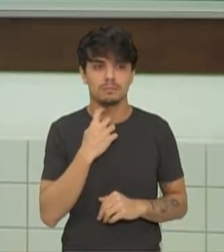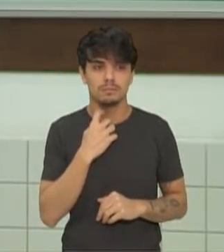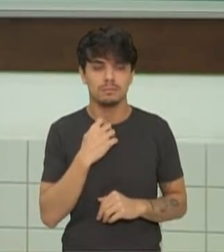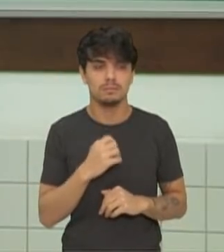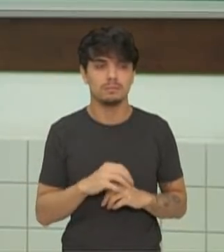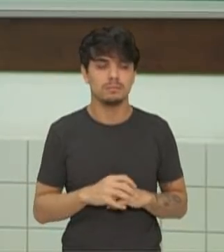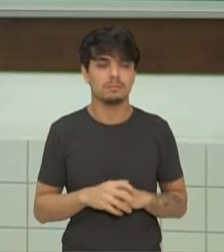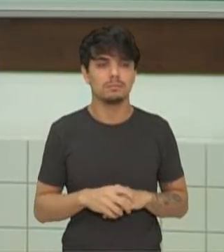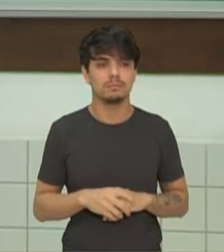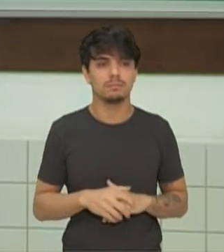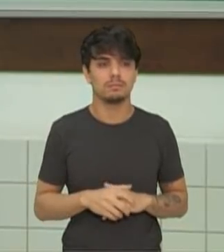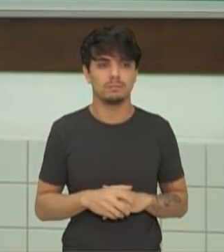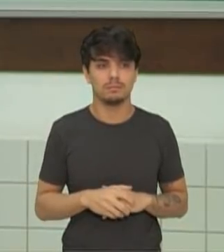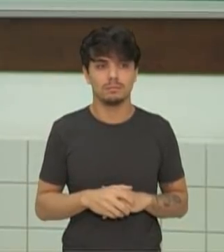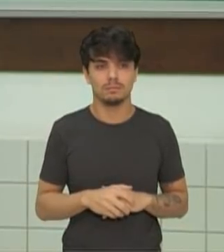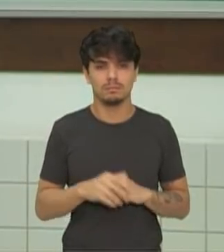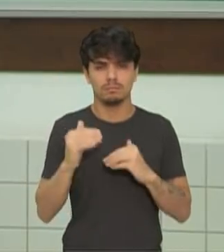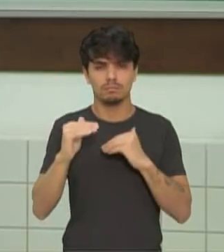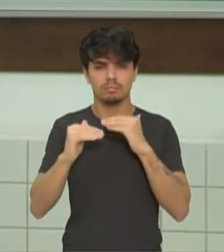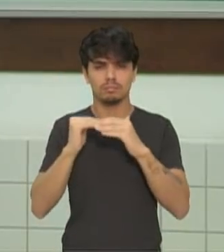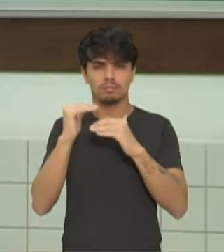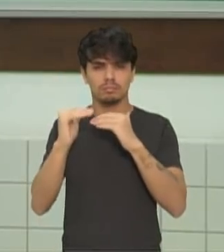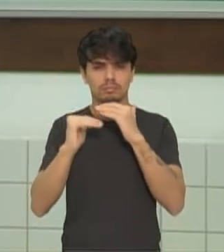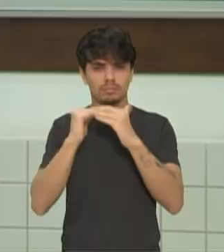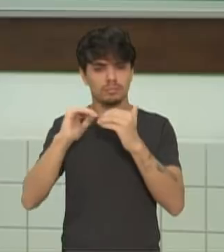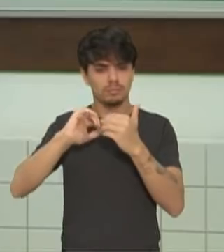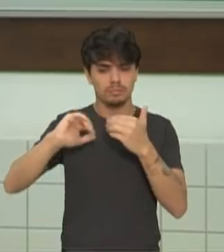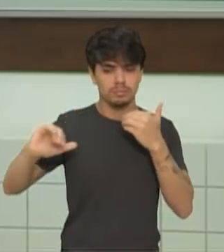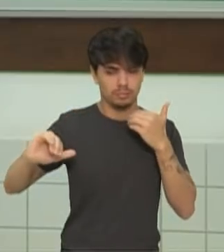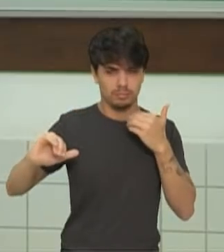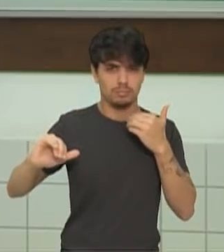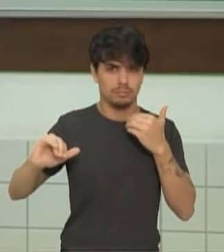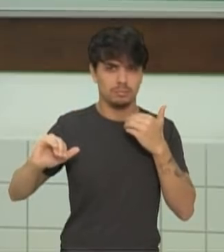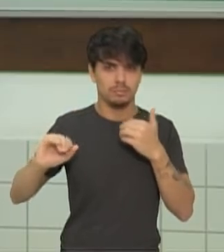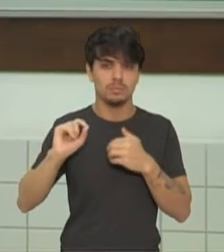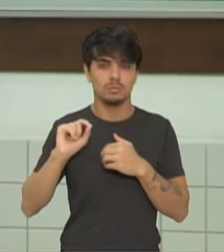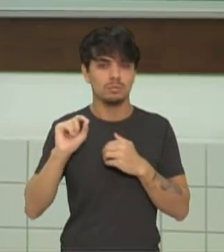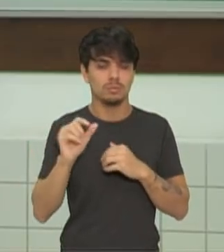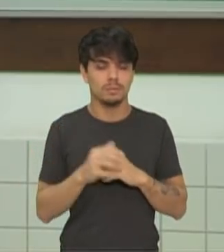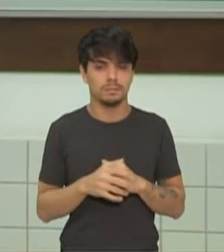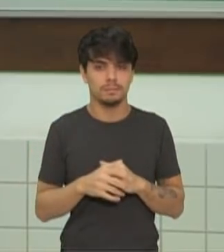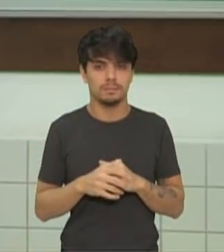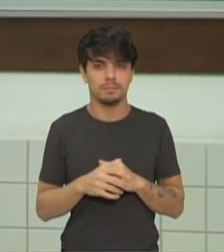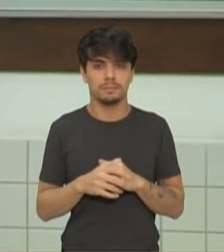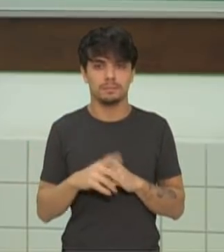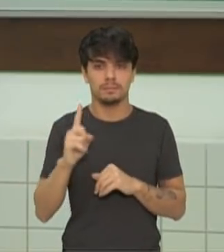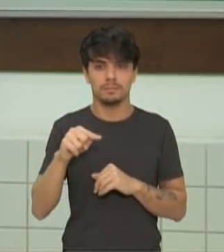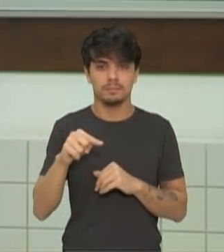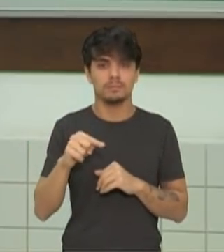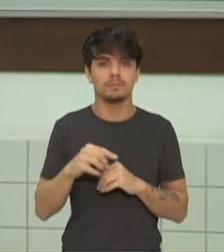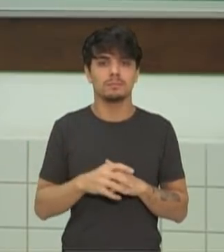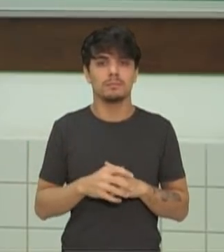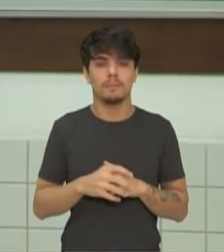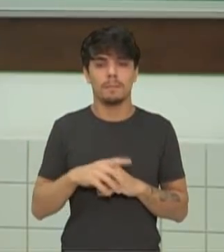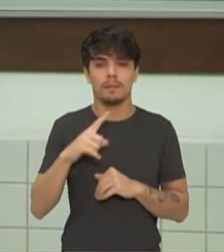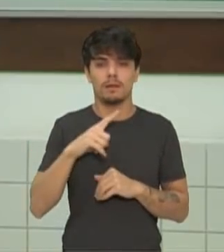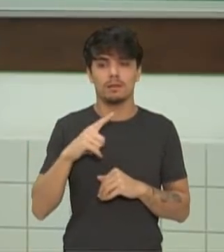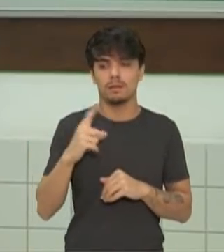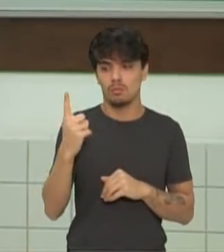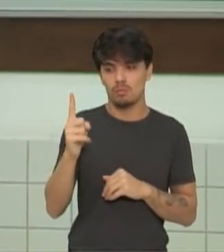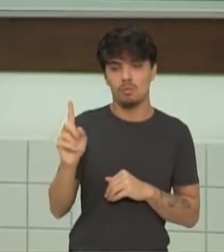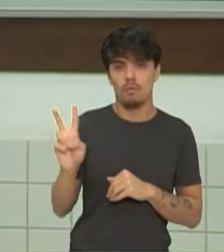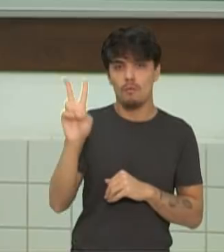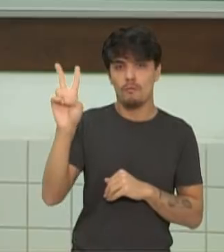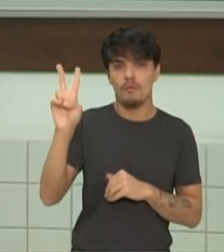E nesse processo, quando a gente isola uma incógnita, é para a gente, quando tiver um valor de um